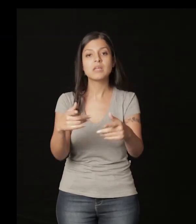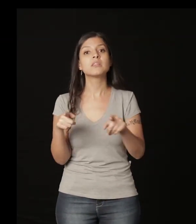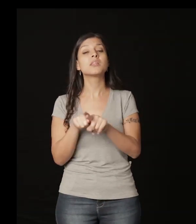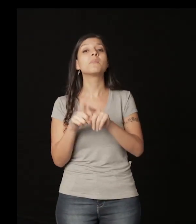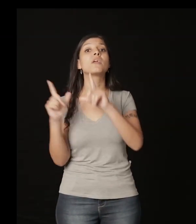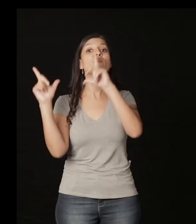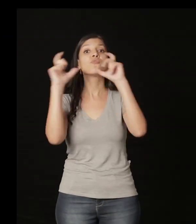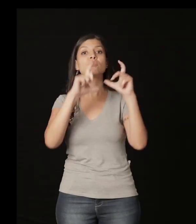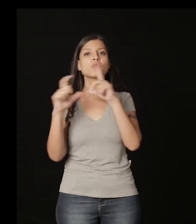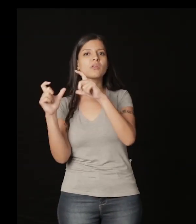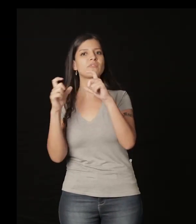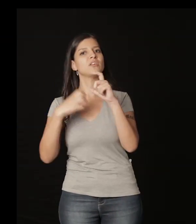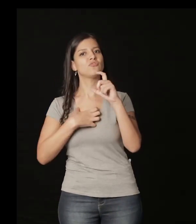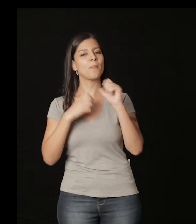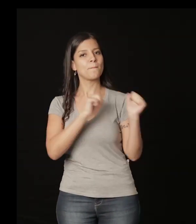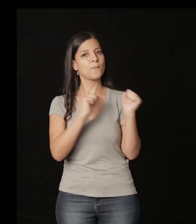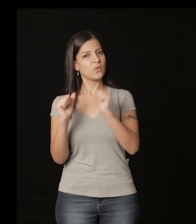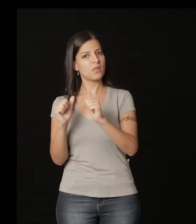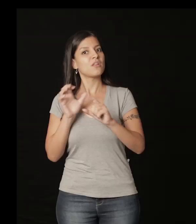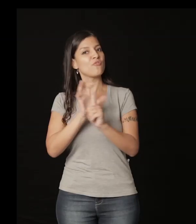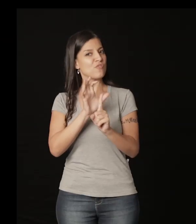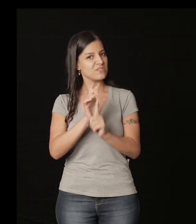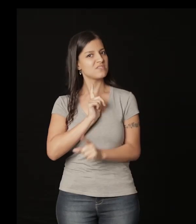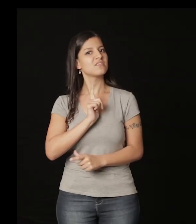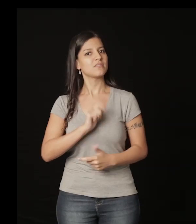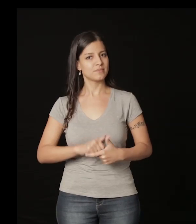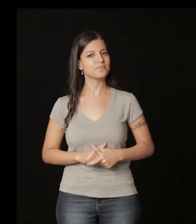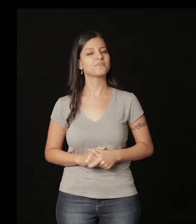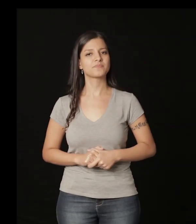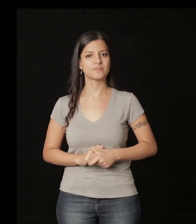como a fotografia tem uma atuação num sistema de poder.